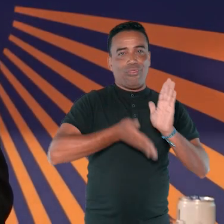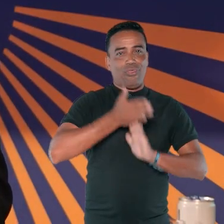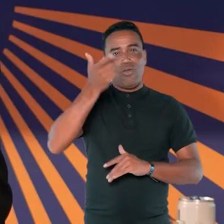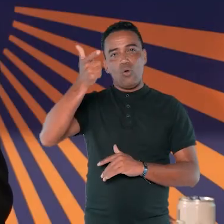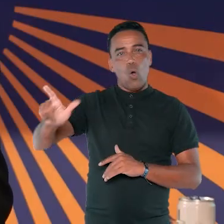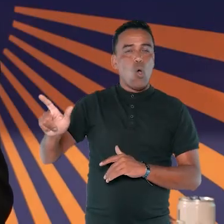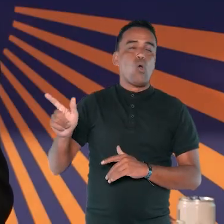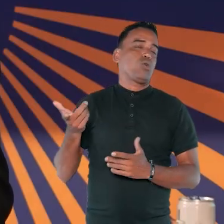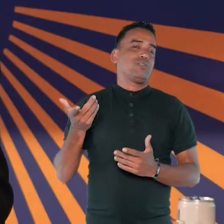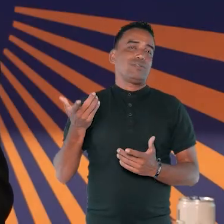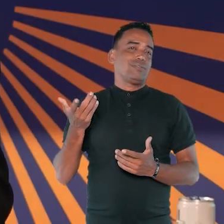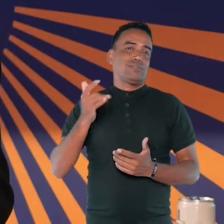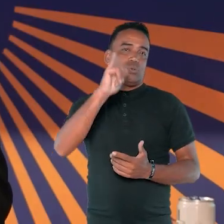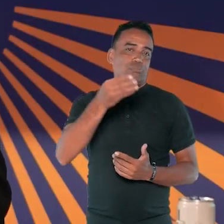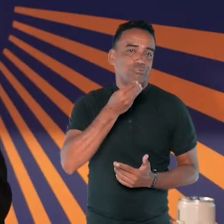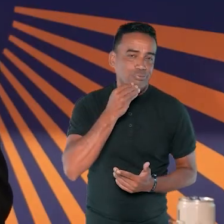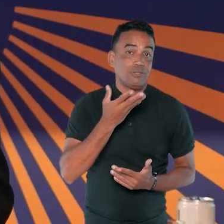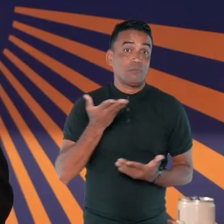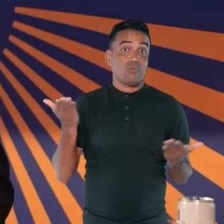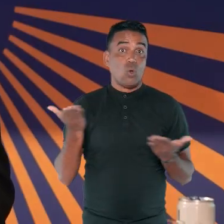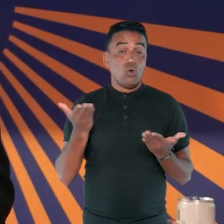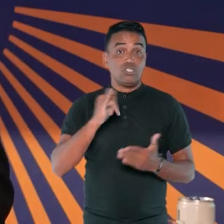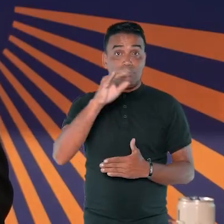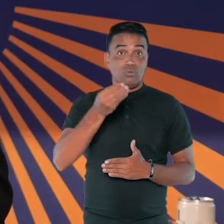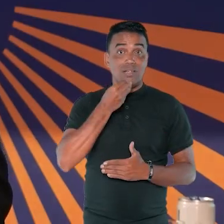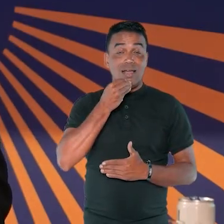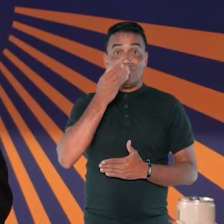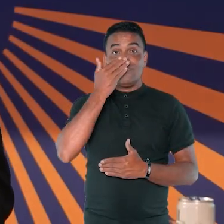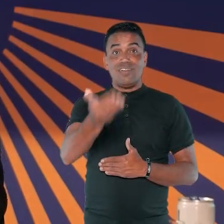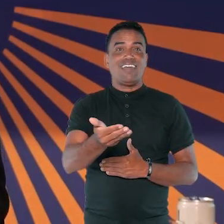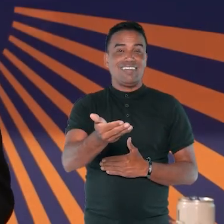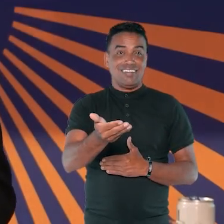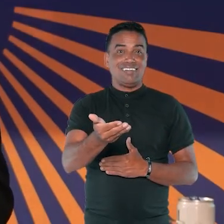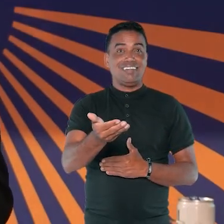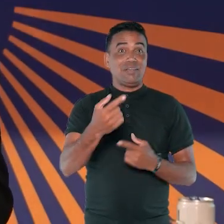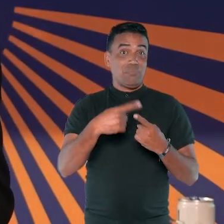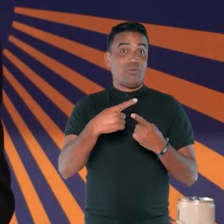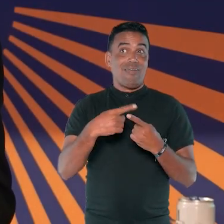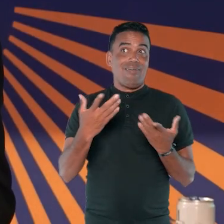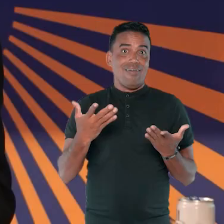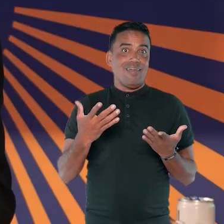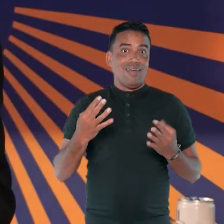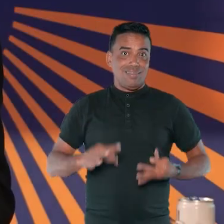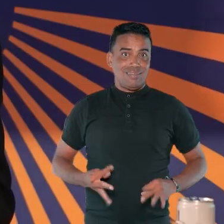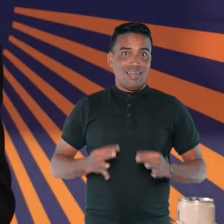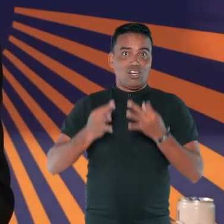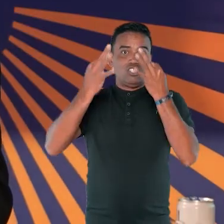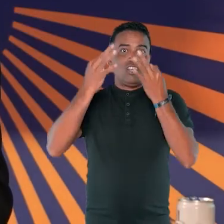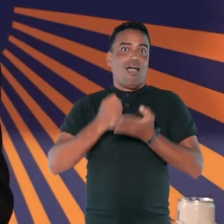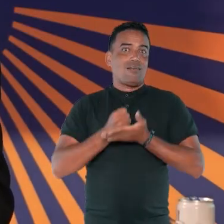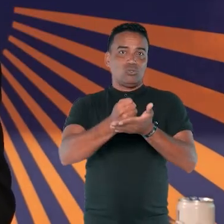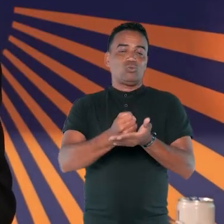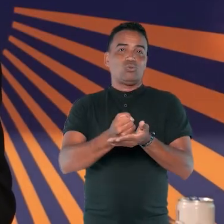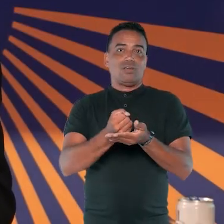outras possibilidades. Hoje as possibilidades estão na nossa porta, até porque, nisso pelo menos, as tecnologias ajudam muito, e